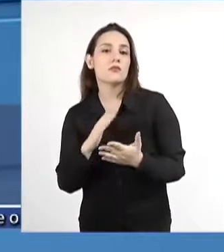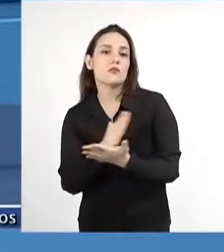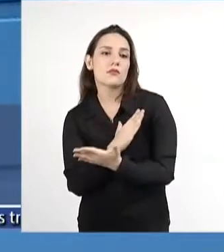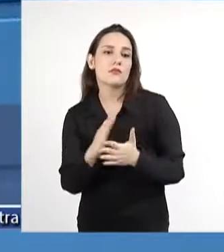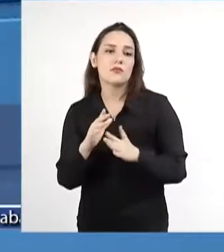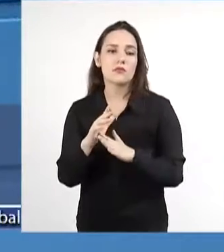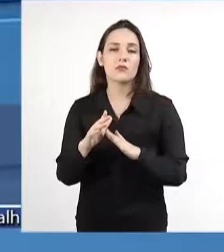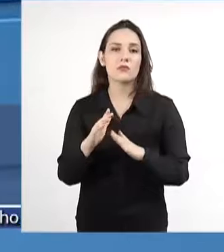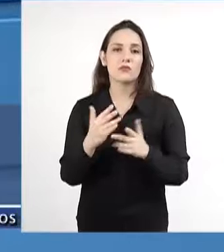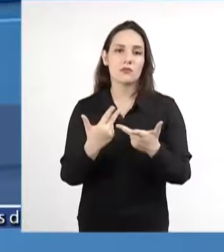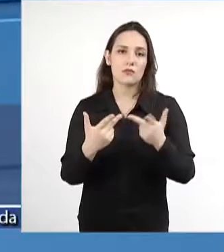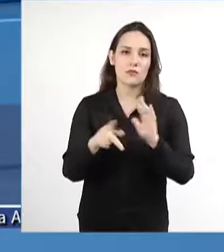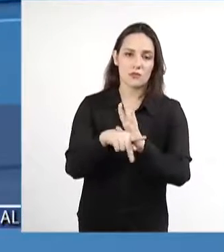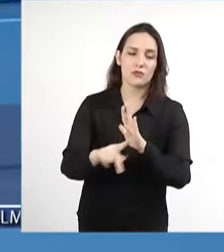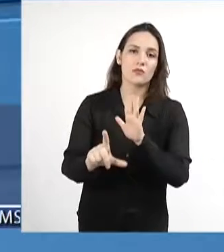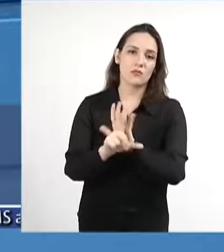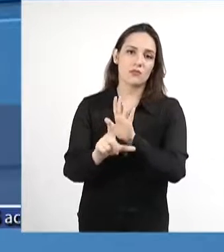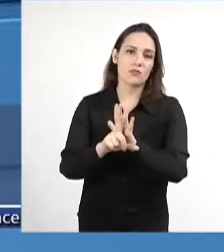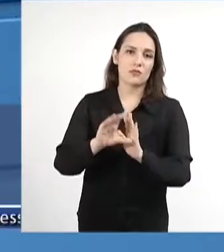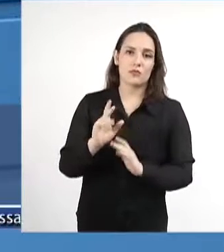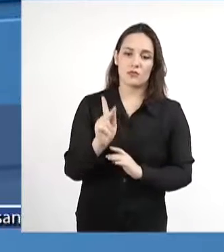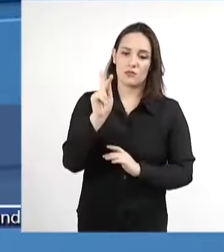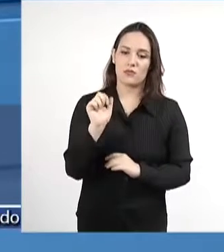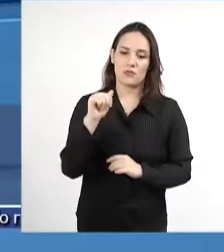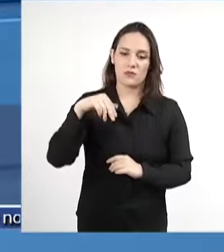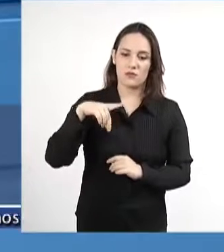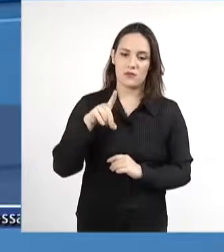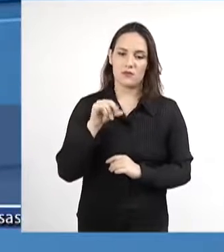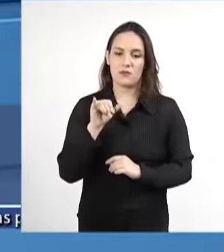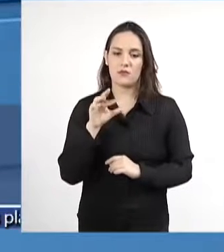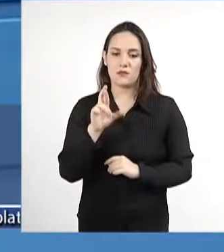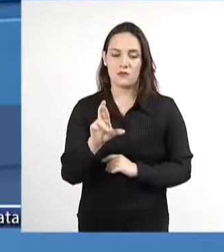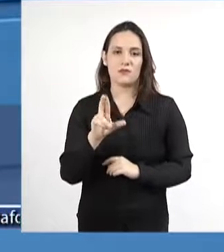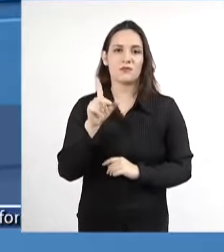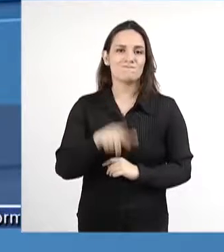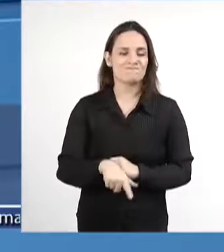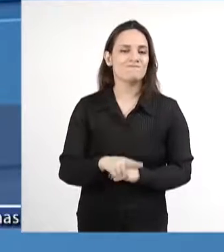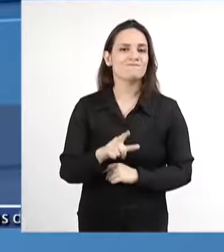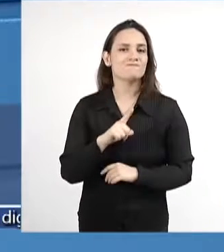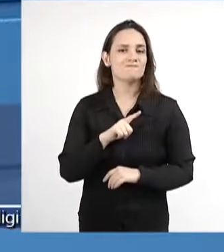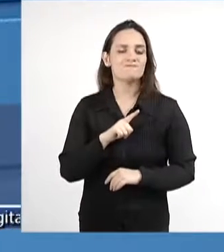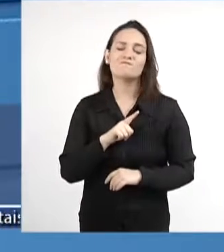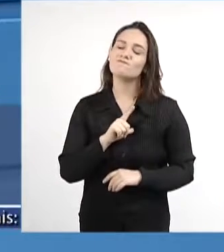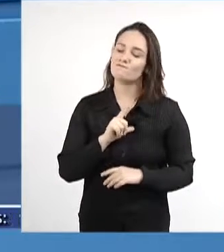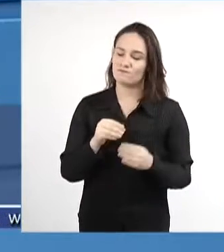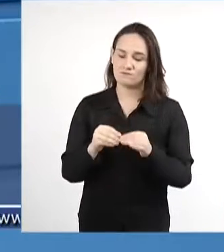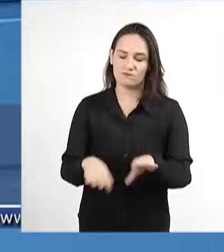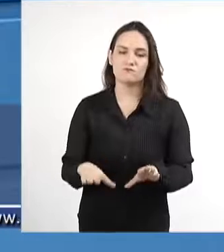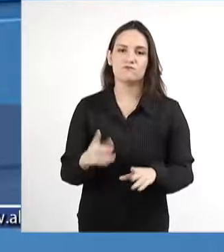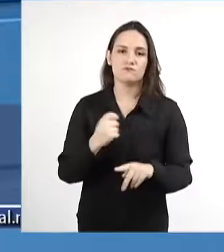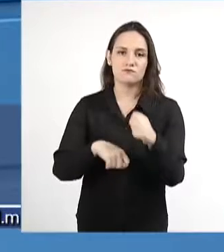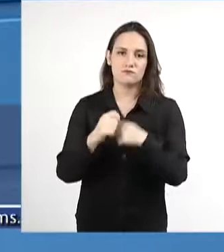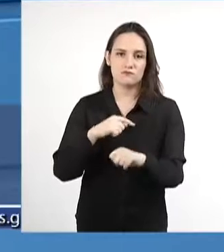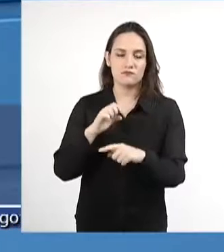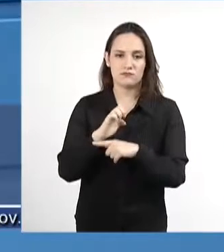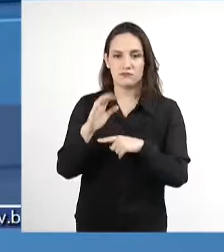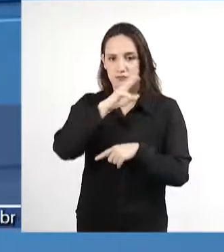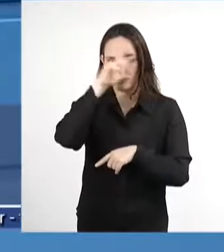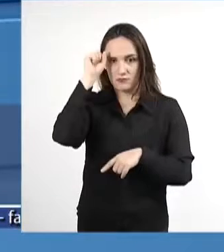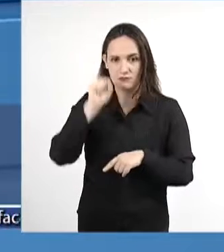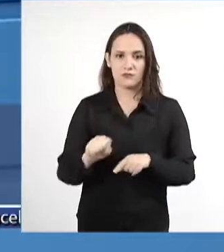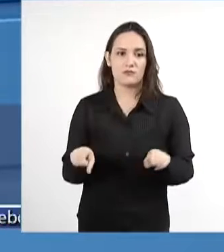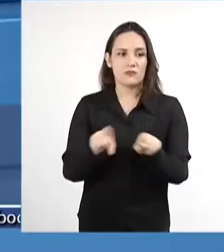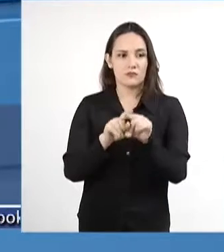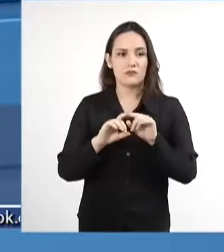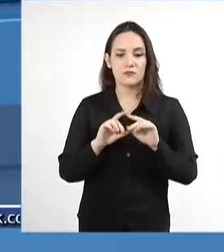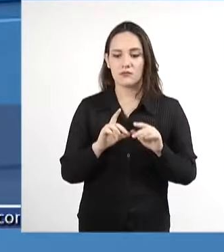Candir, impõem à economia não só do Mato Grosso do Sul, mas a economias de outros estados